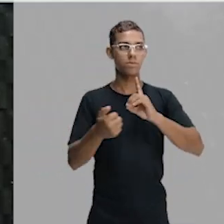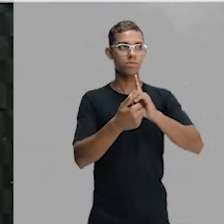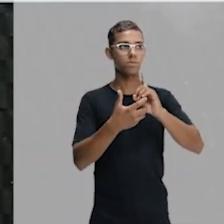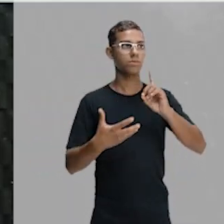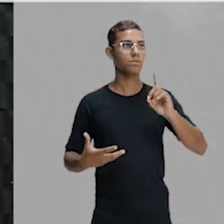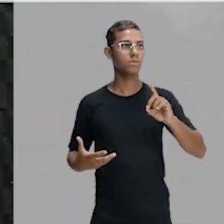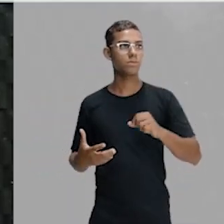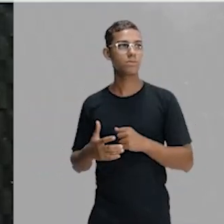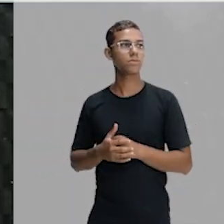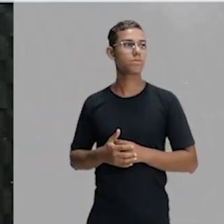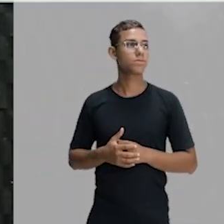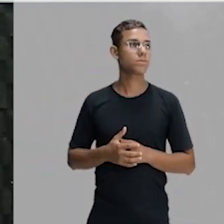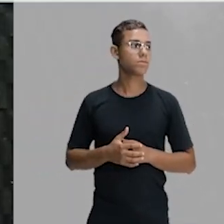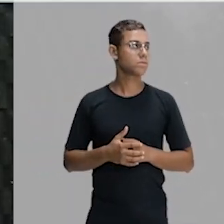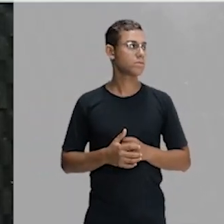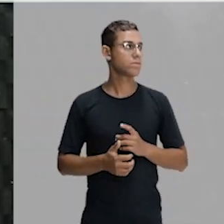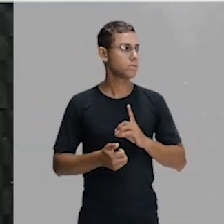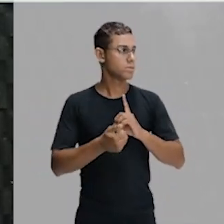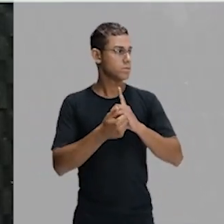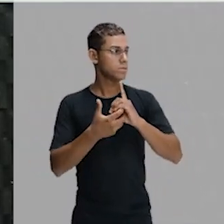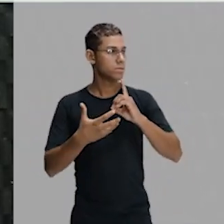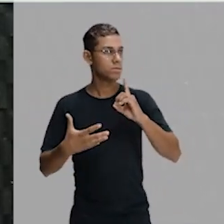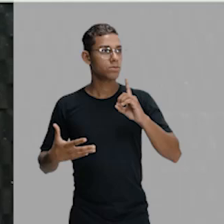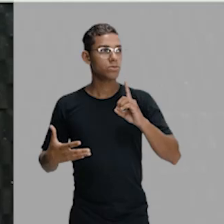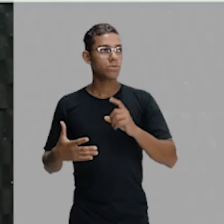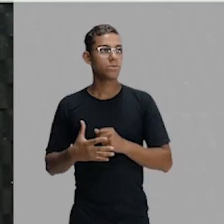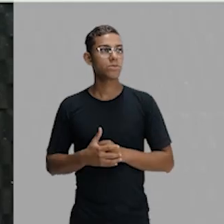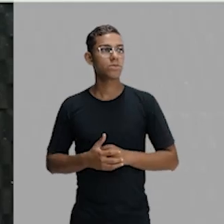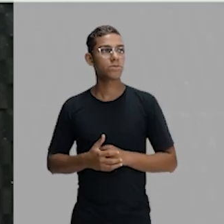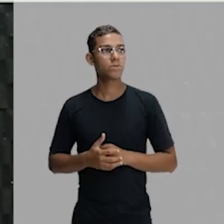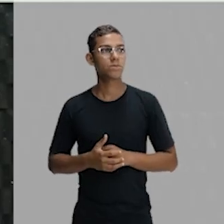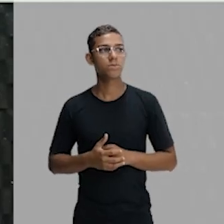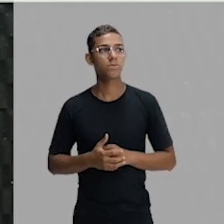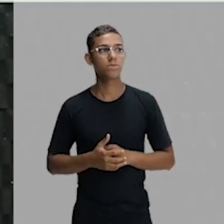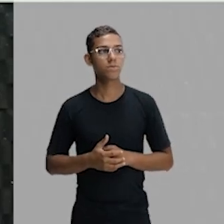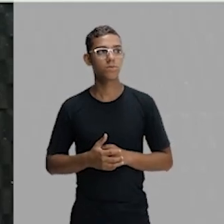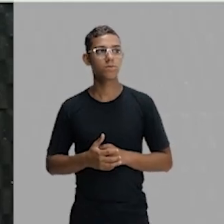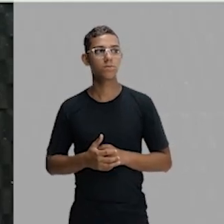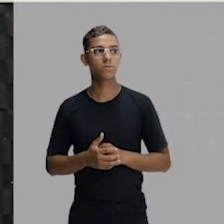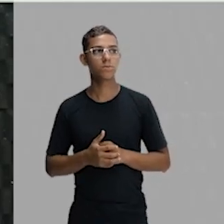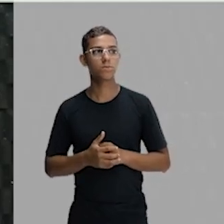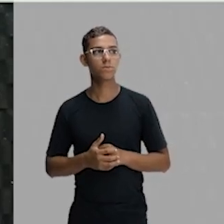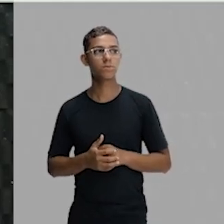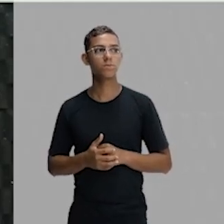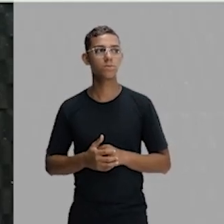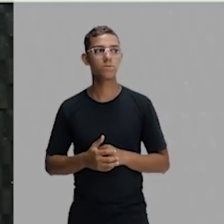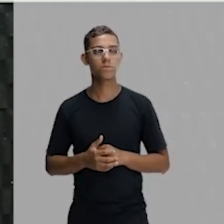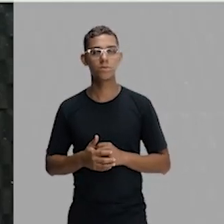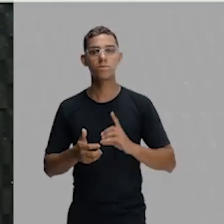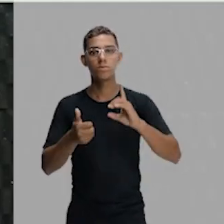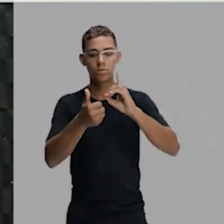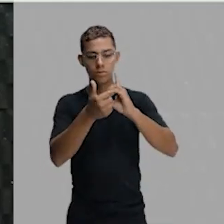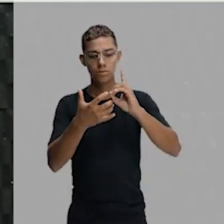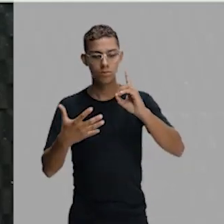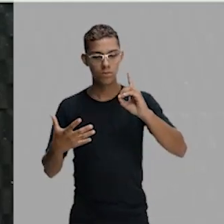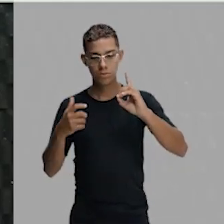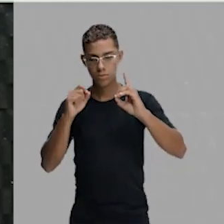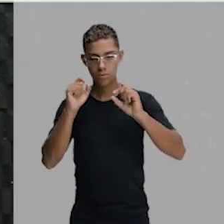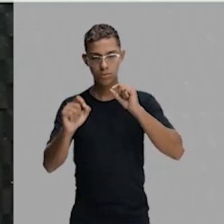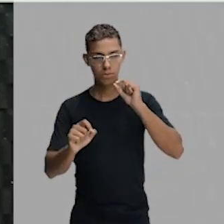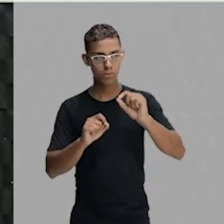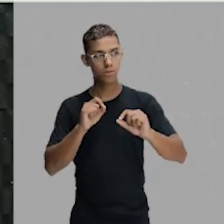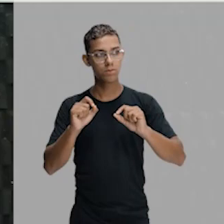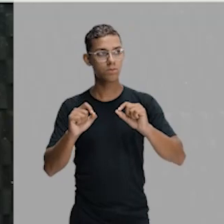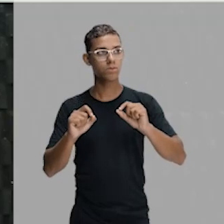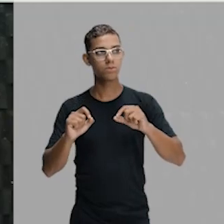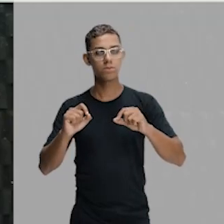Ó. Então, aqui eu vou colocar os dados da questão. E eu vou colocar aqui o seguinte: a